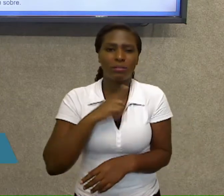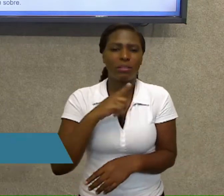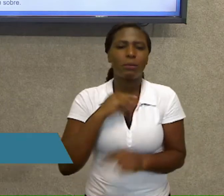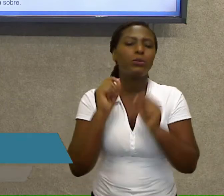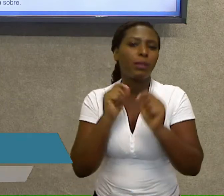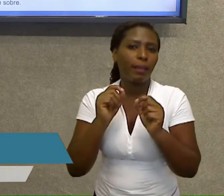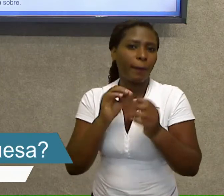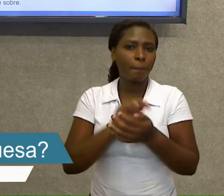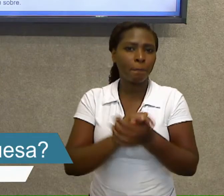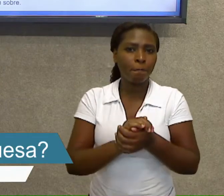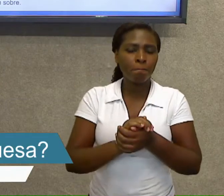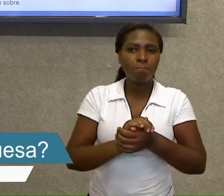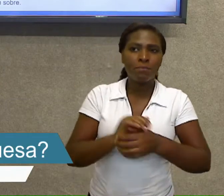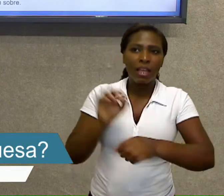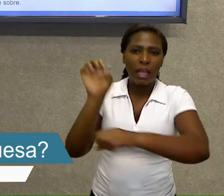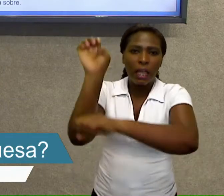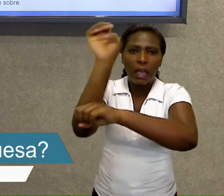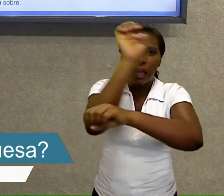regional, né?